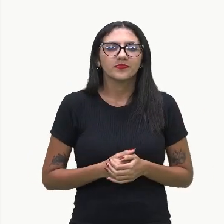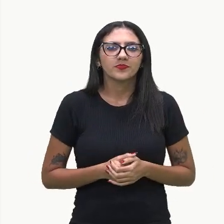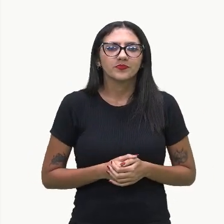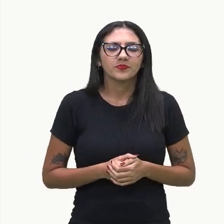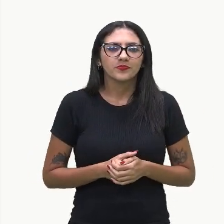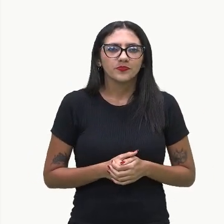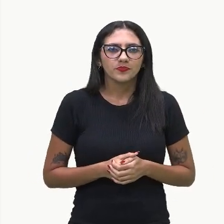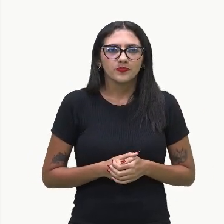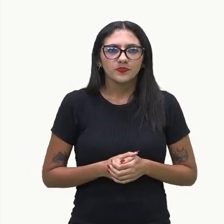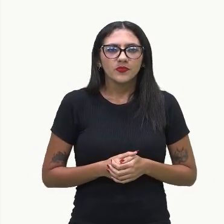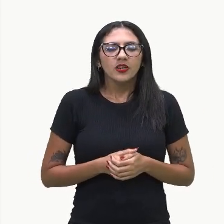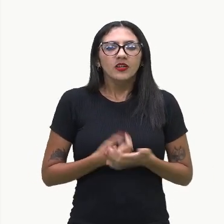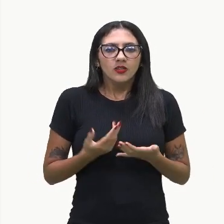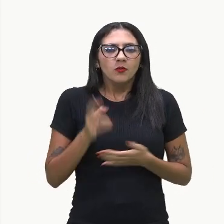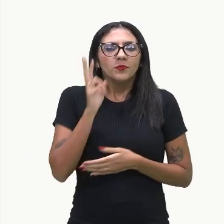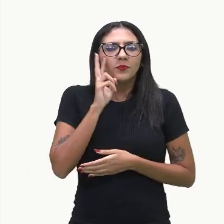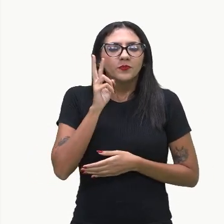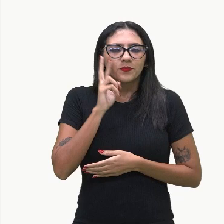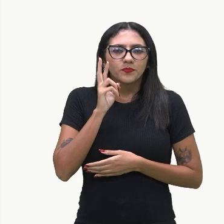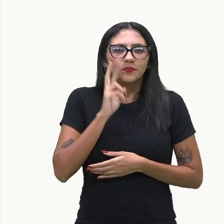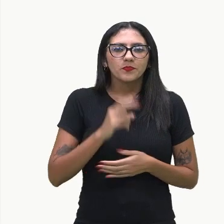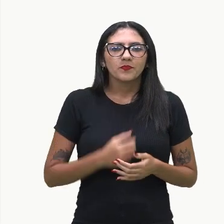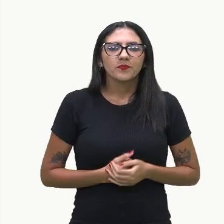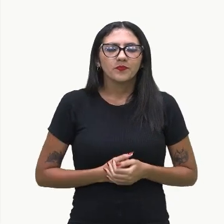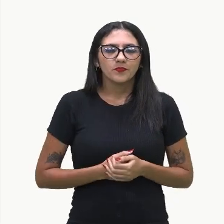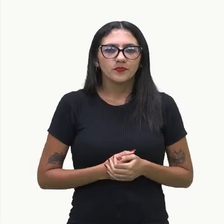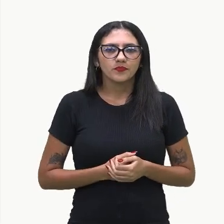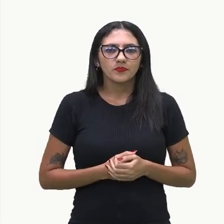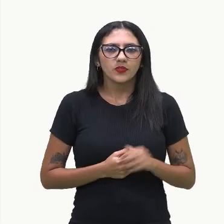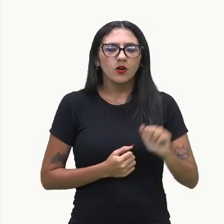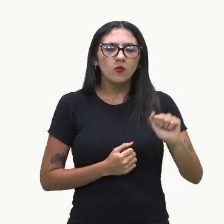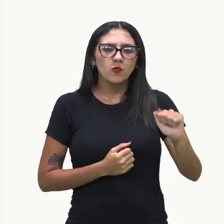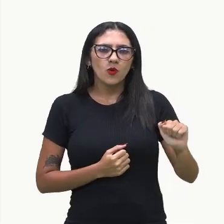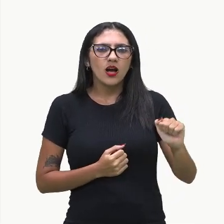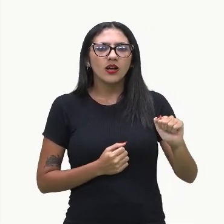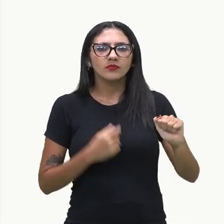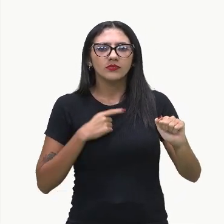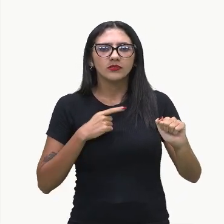nós concluímos? Que o A mede